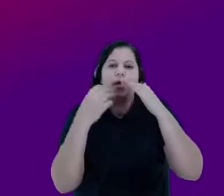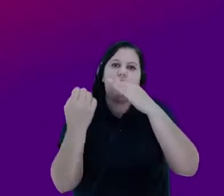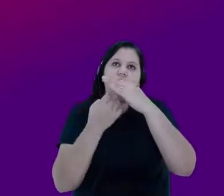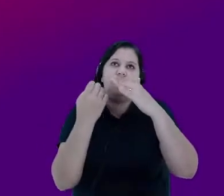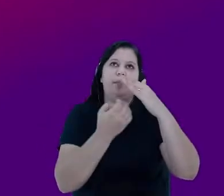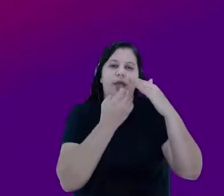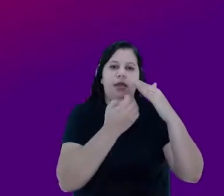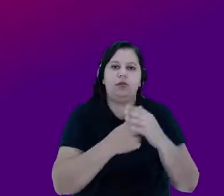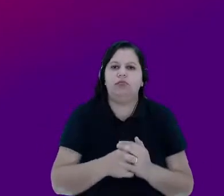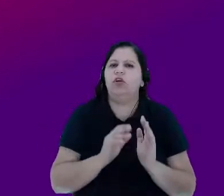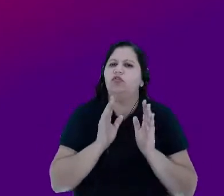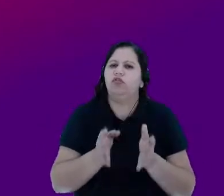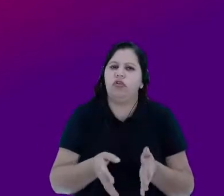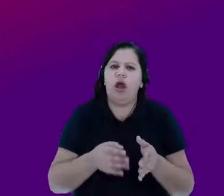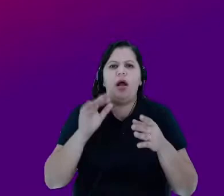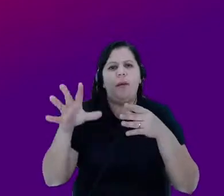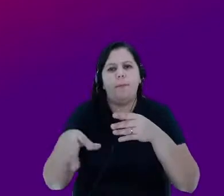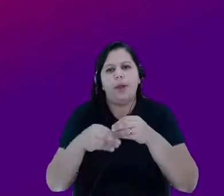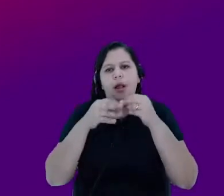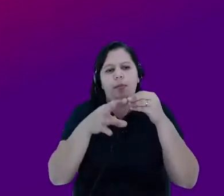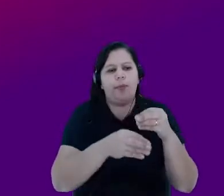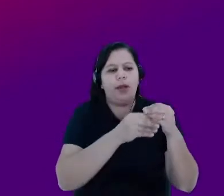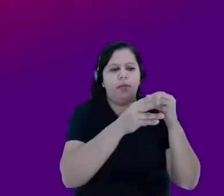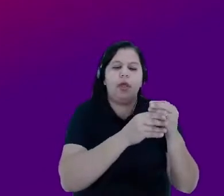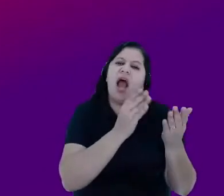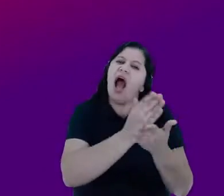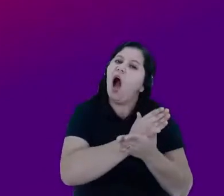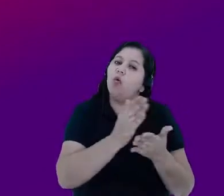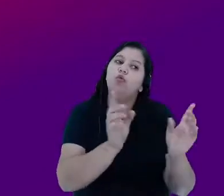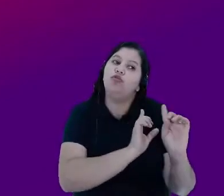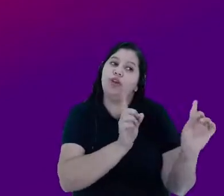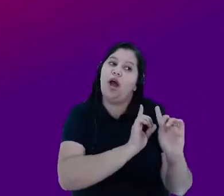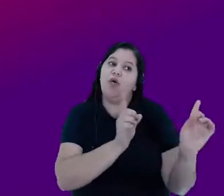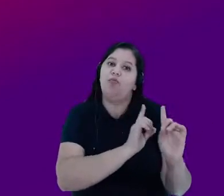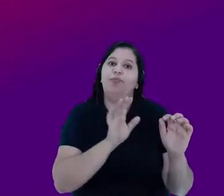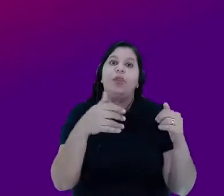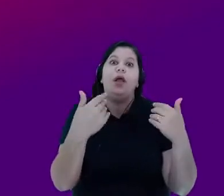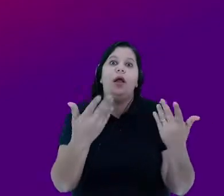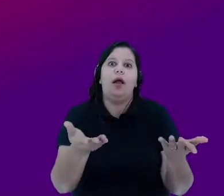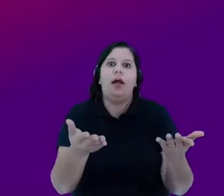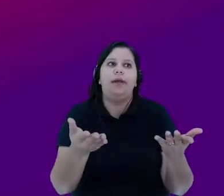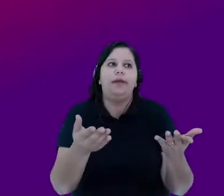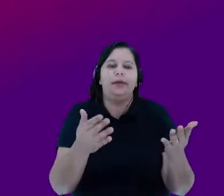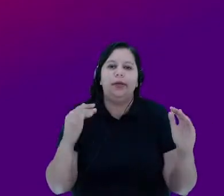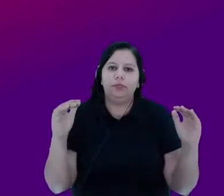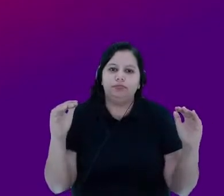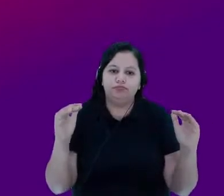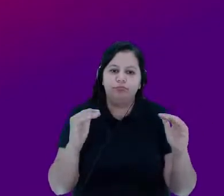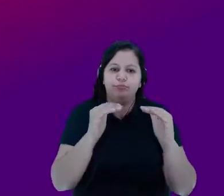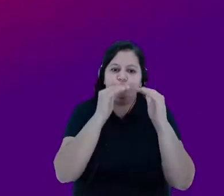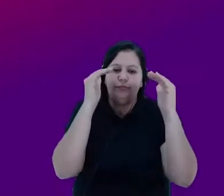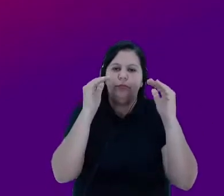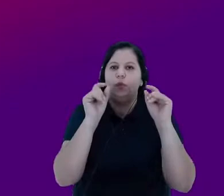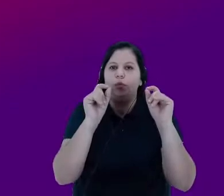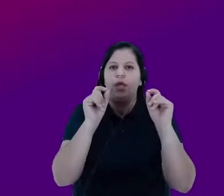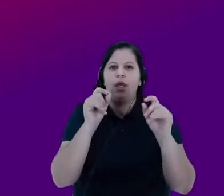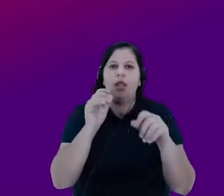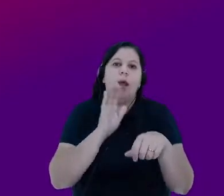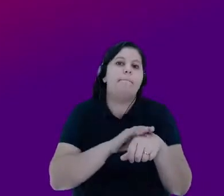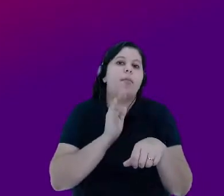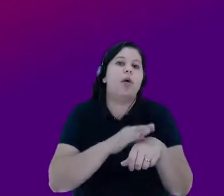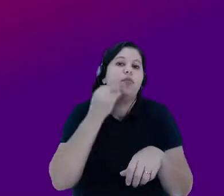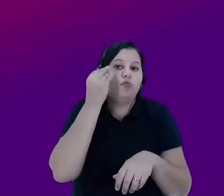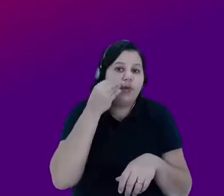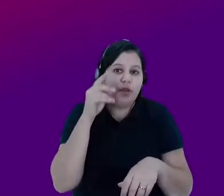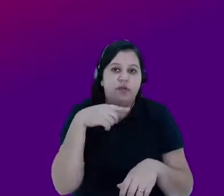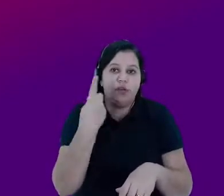sendo implementados. Alguns processos não. Aí vai convergir com aquela fase de amadurecimento da própria experiência que a gente viu, né, que a